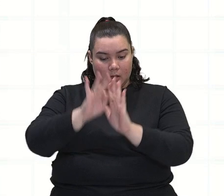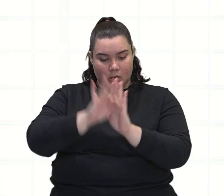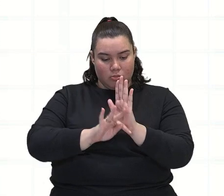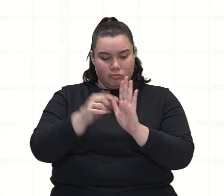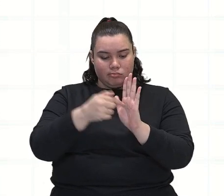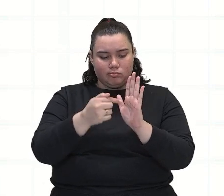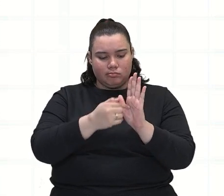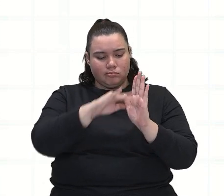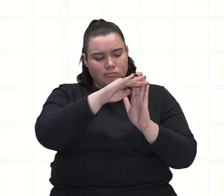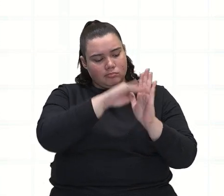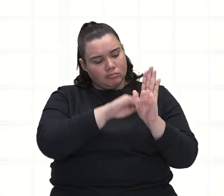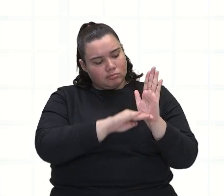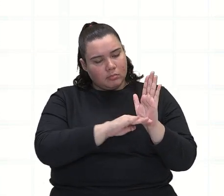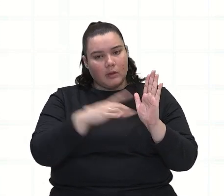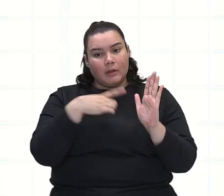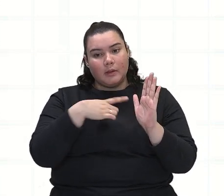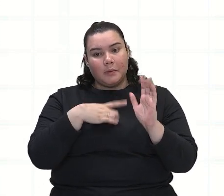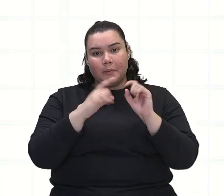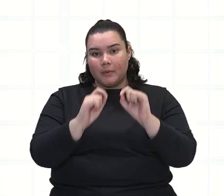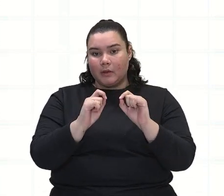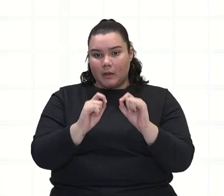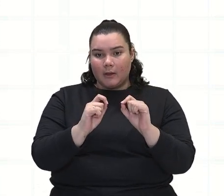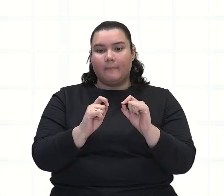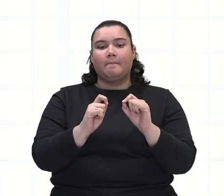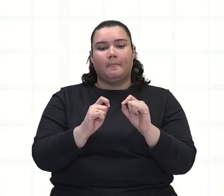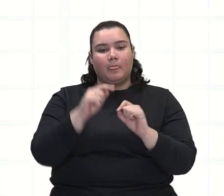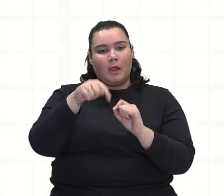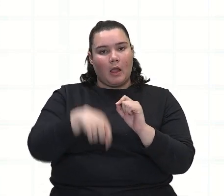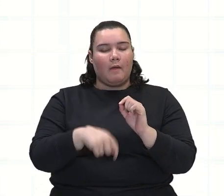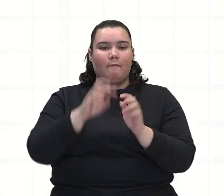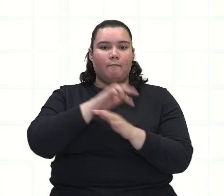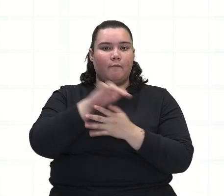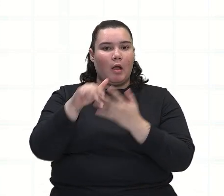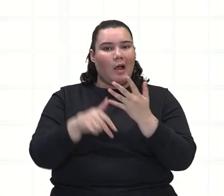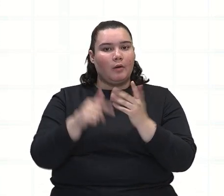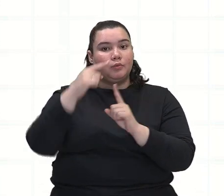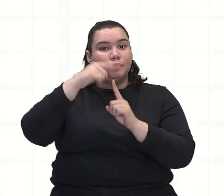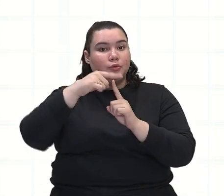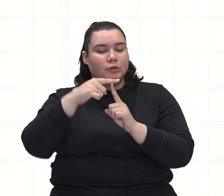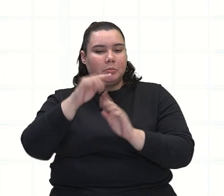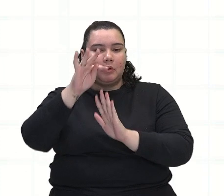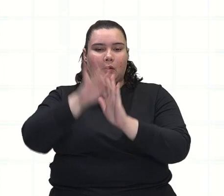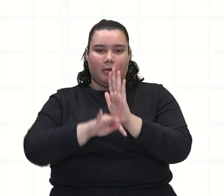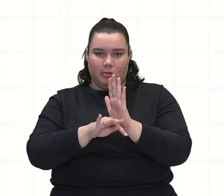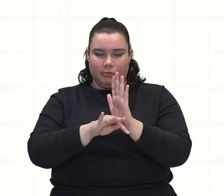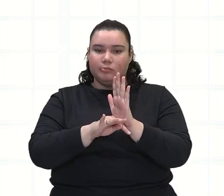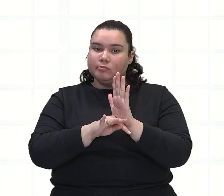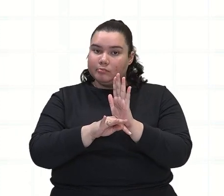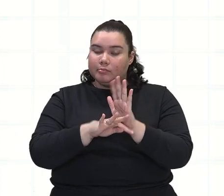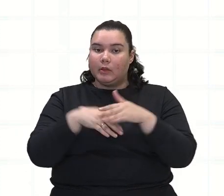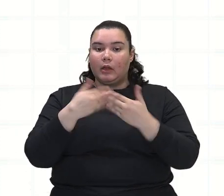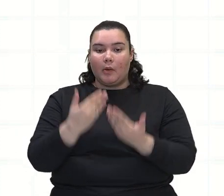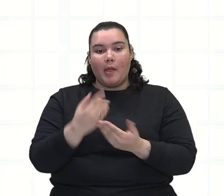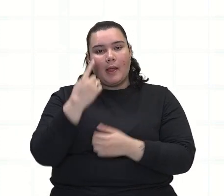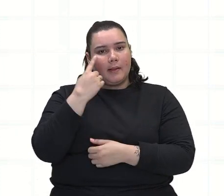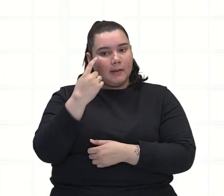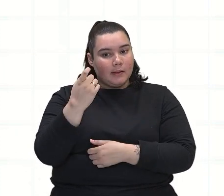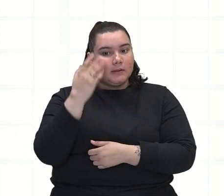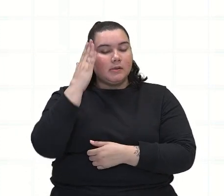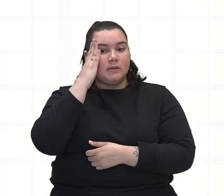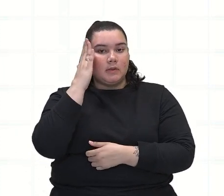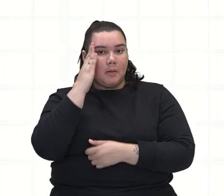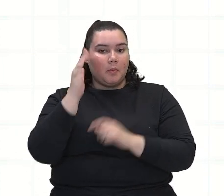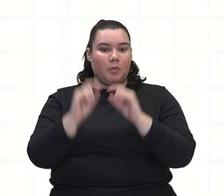a mesma coisa, tem o mesmo sentido de tipos de textos. É interessante que eu entenda bem que a